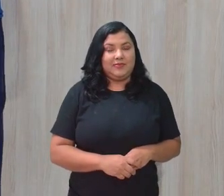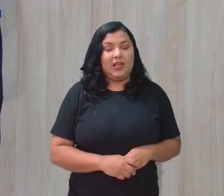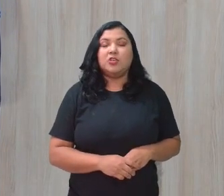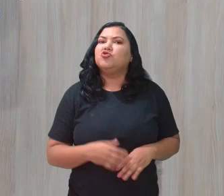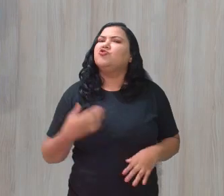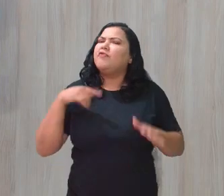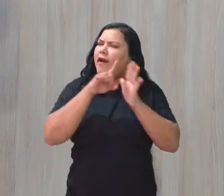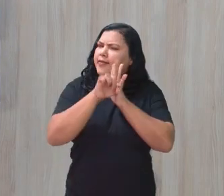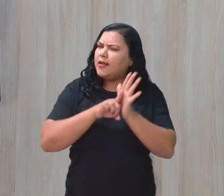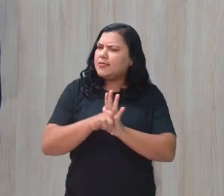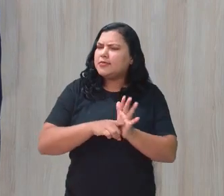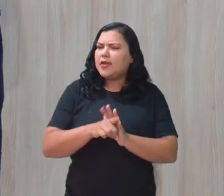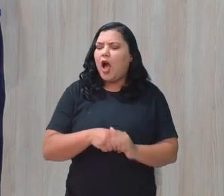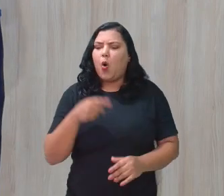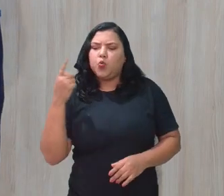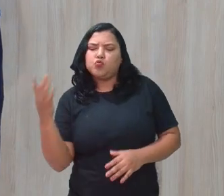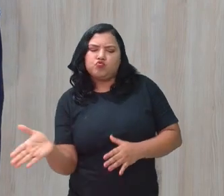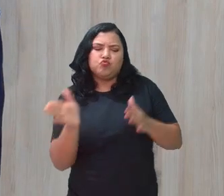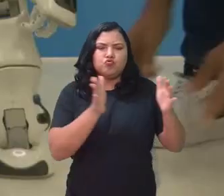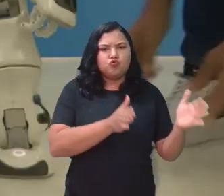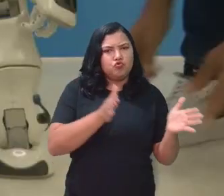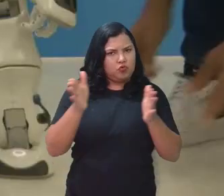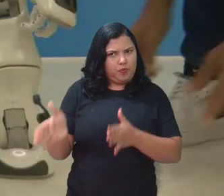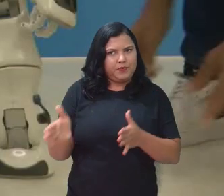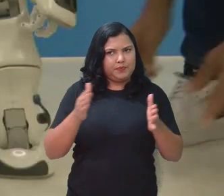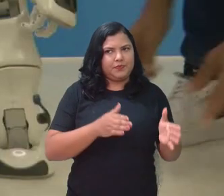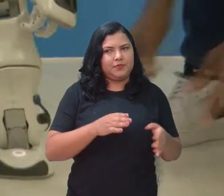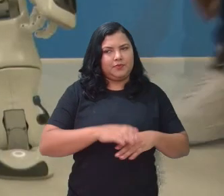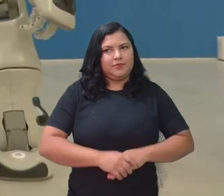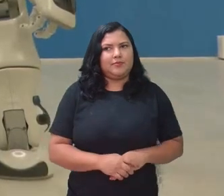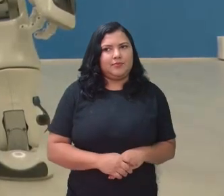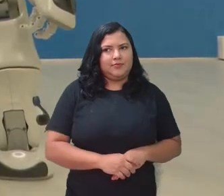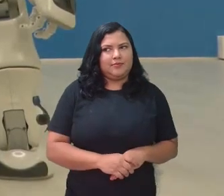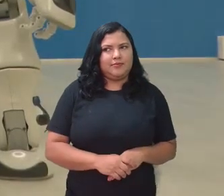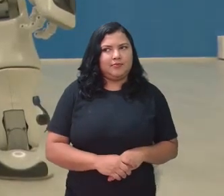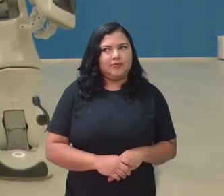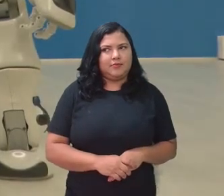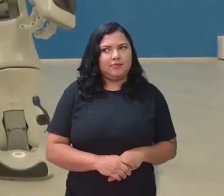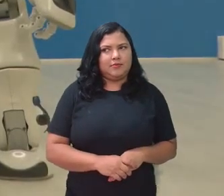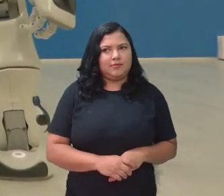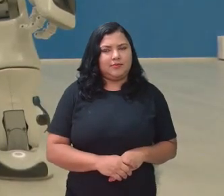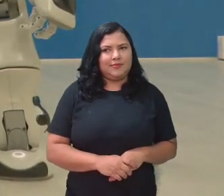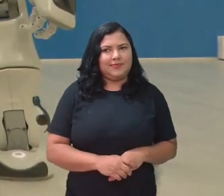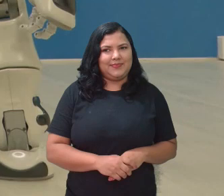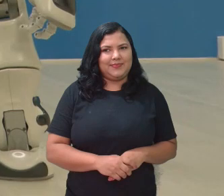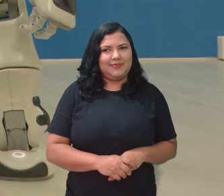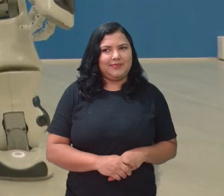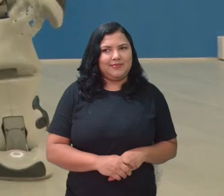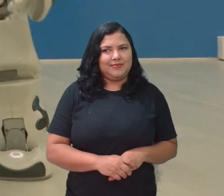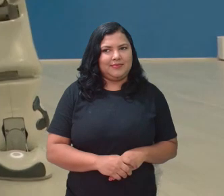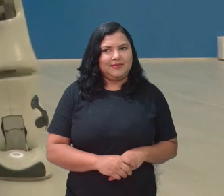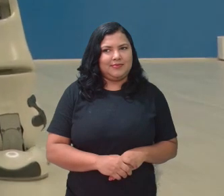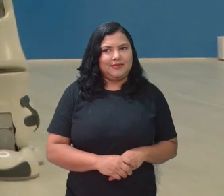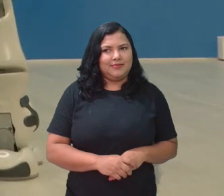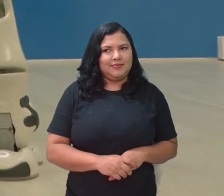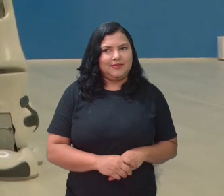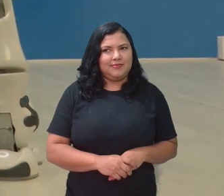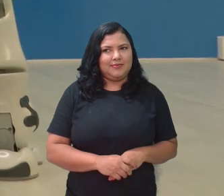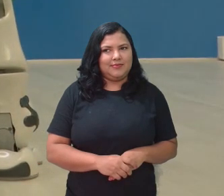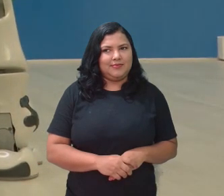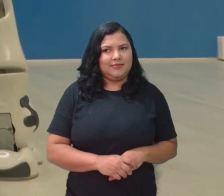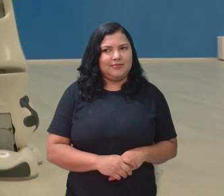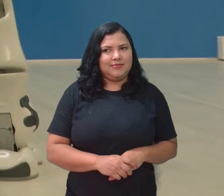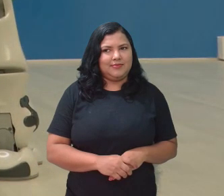E a gente vai ter os argumentos da defesa e da acusação. Então, vamos lá. O réu alega